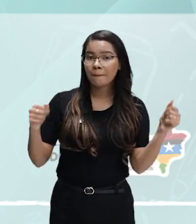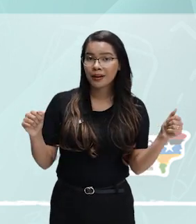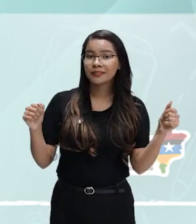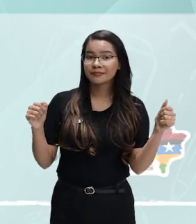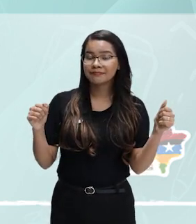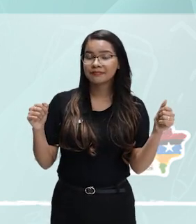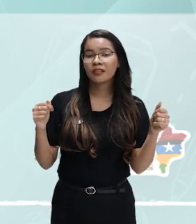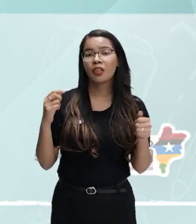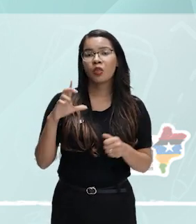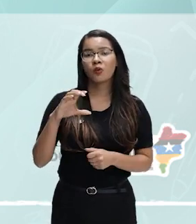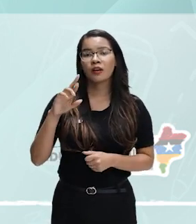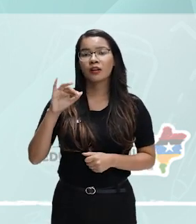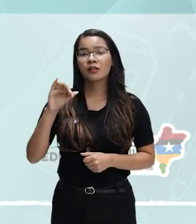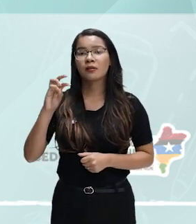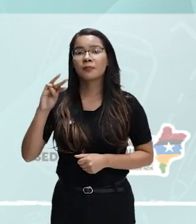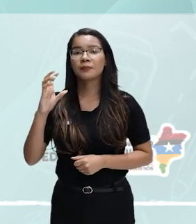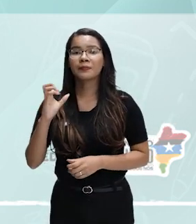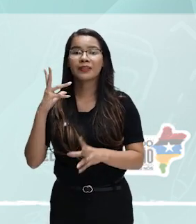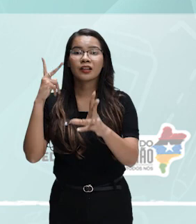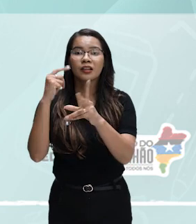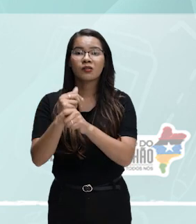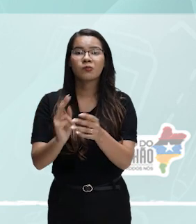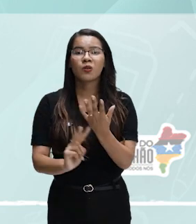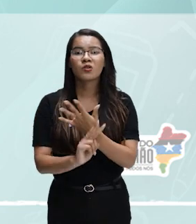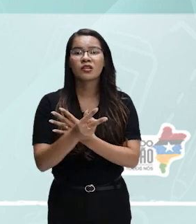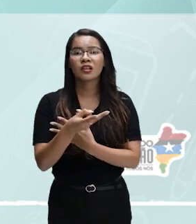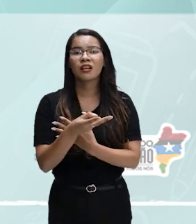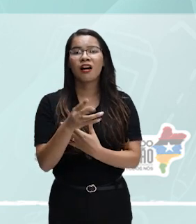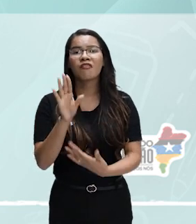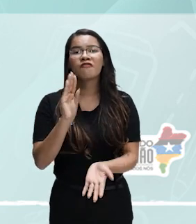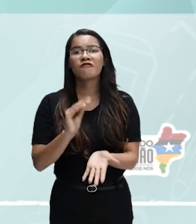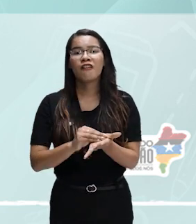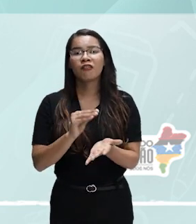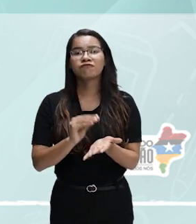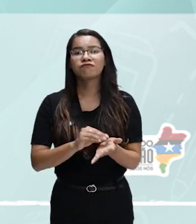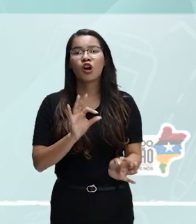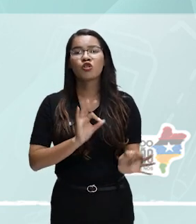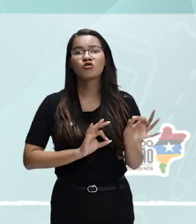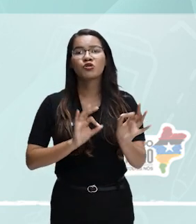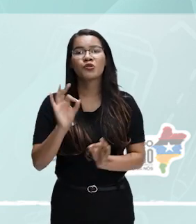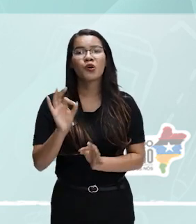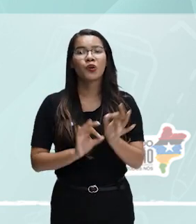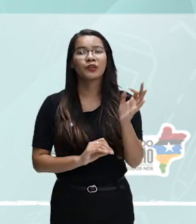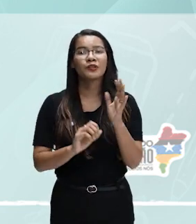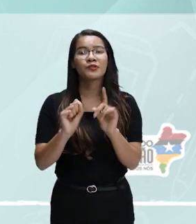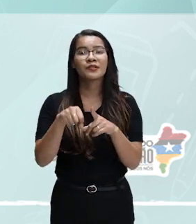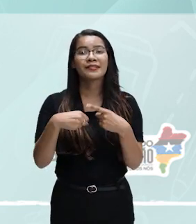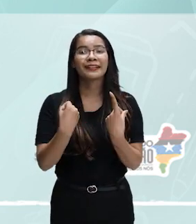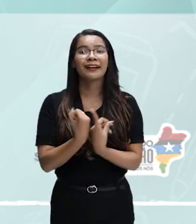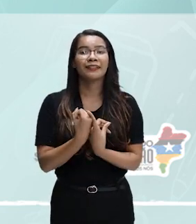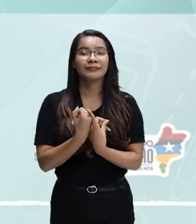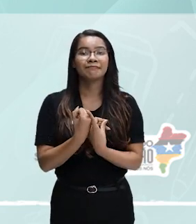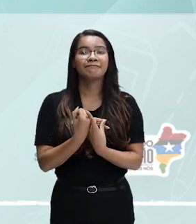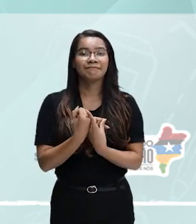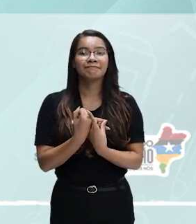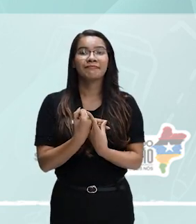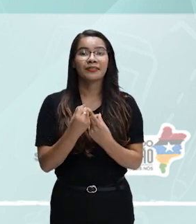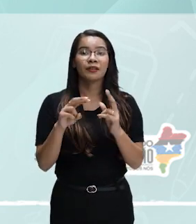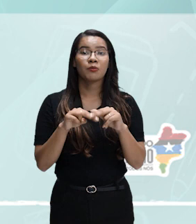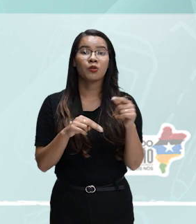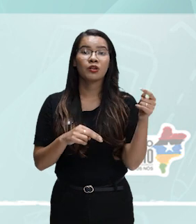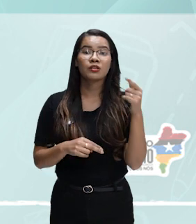da desordem social, da falta de ordem social. Por isso, para resolver a criminalidade, é